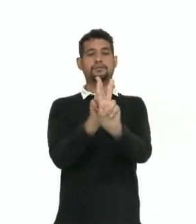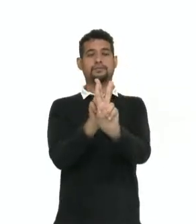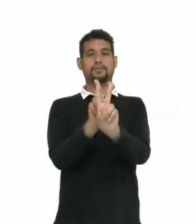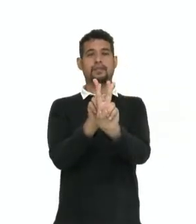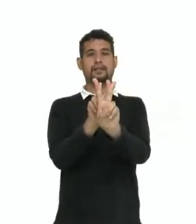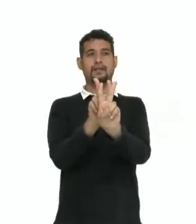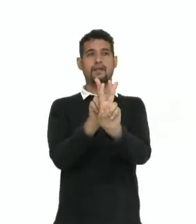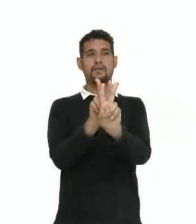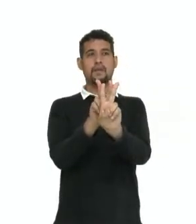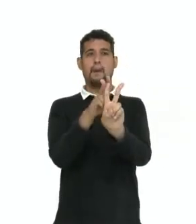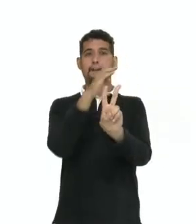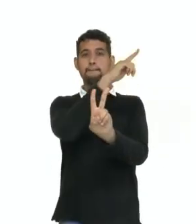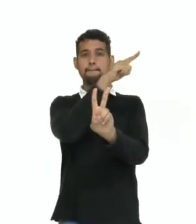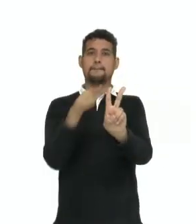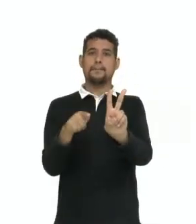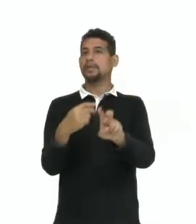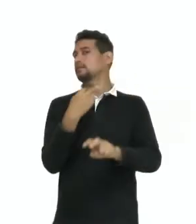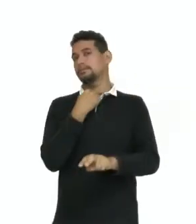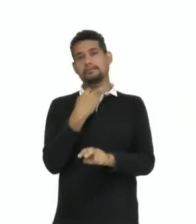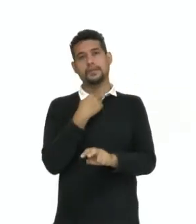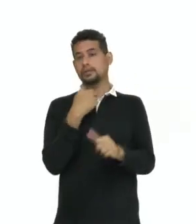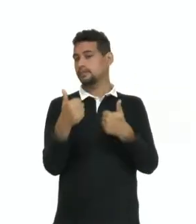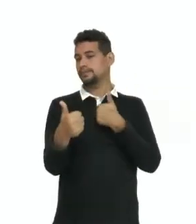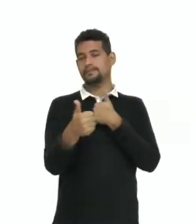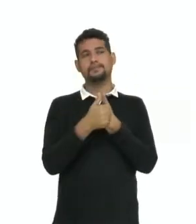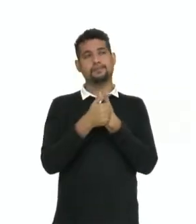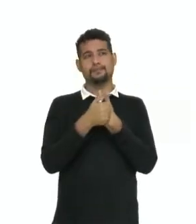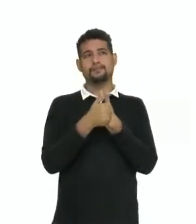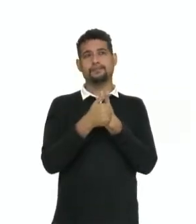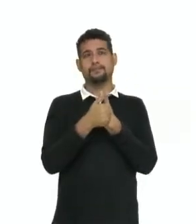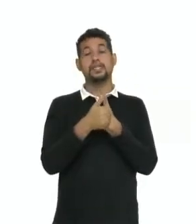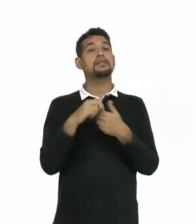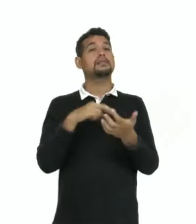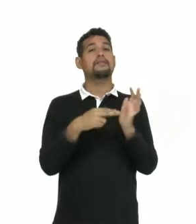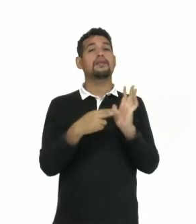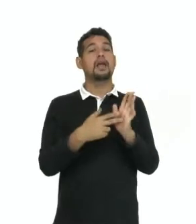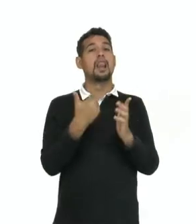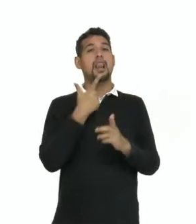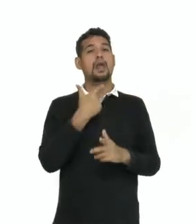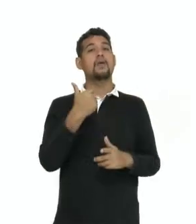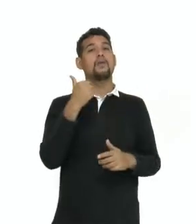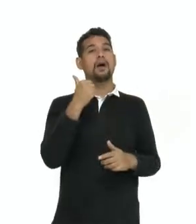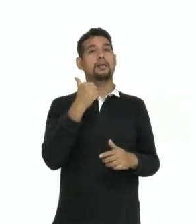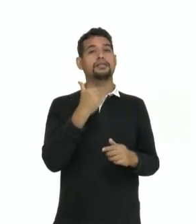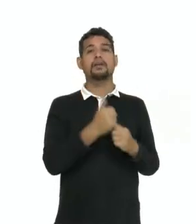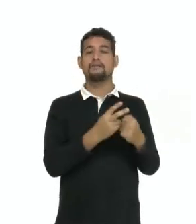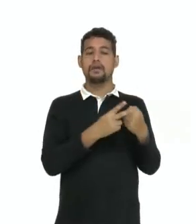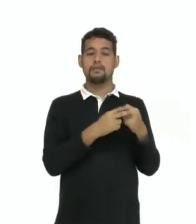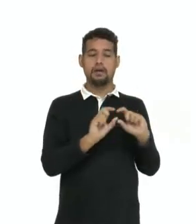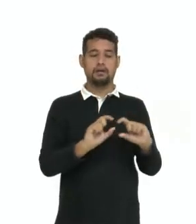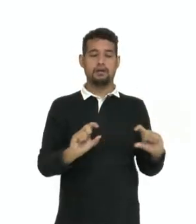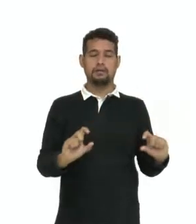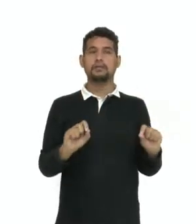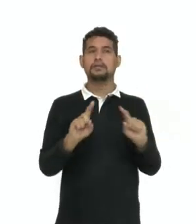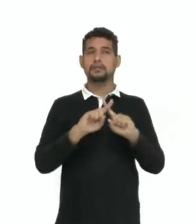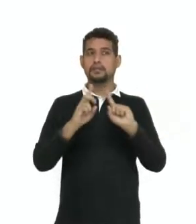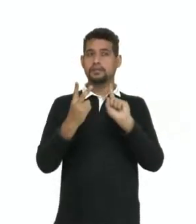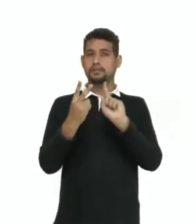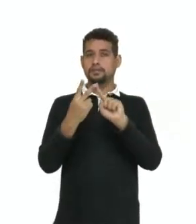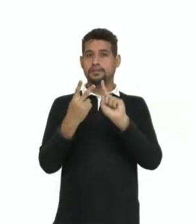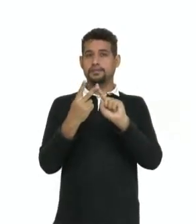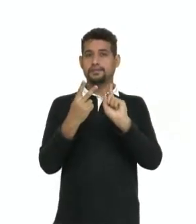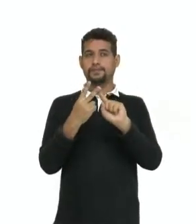outras, e escrito, não aglomere, né, a linguagem verbal ali. Na sequência nós temos o desenho de uma máscara e